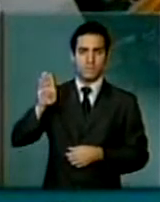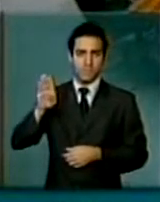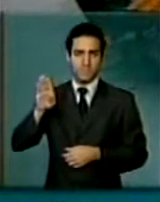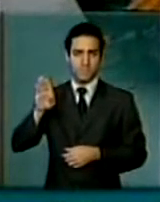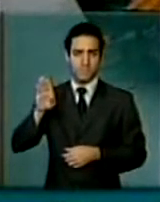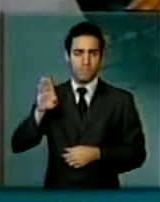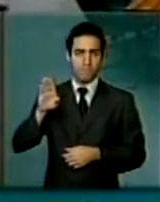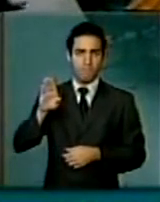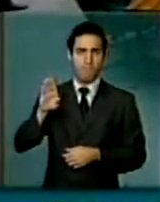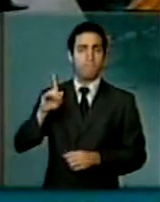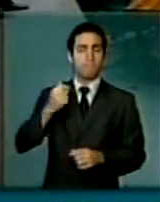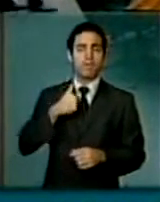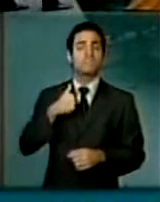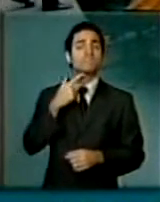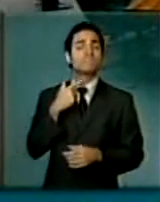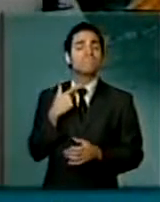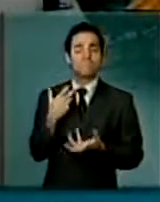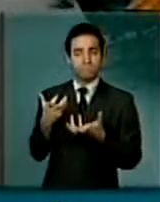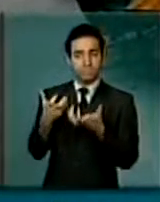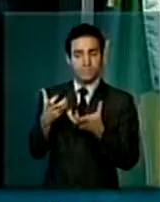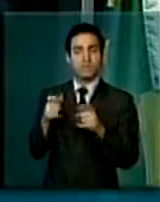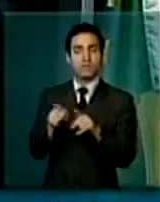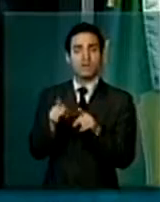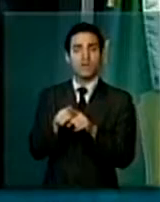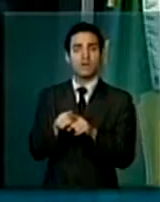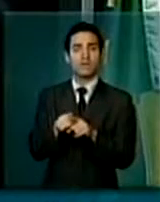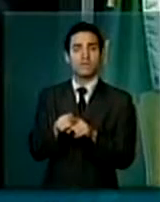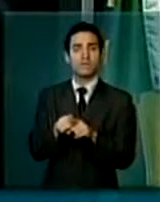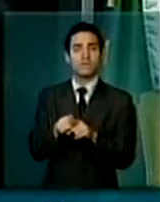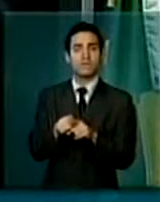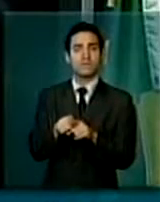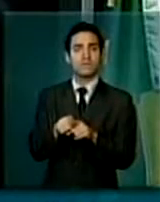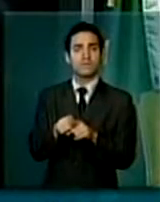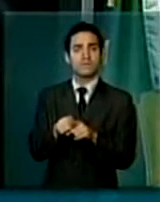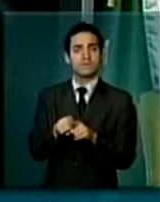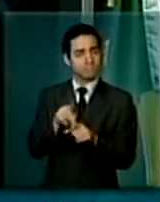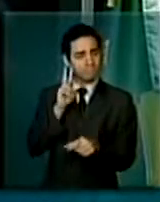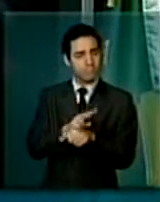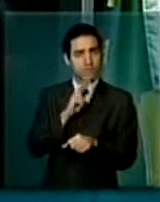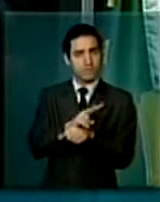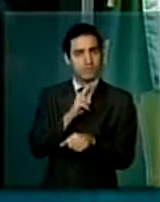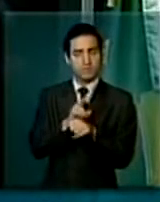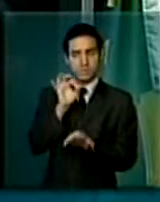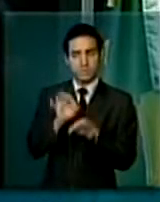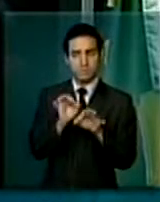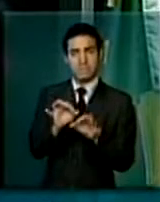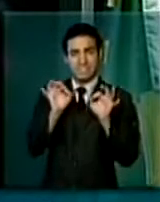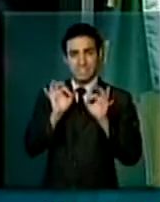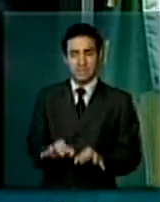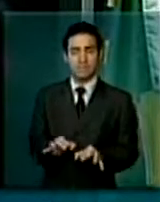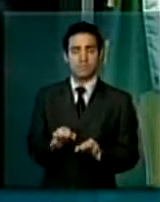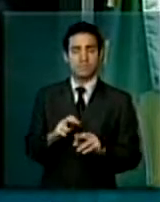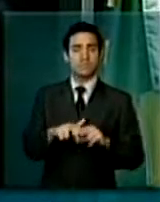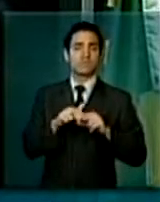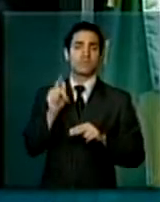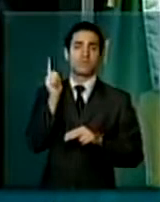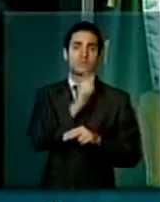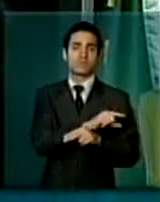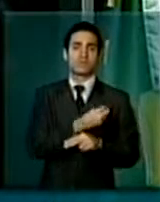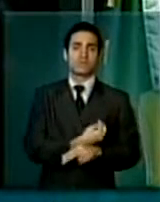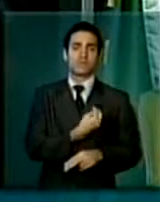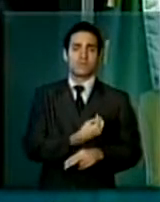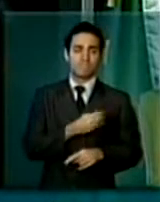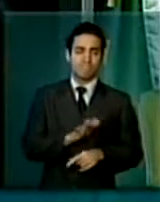a postos e disposto a assegurar um instituto jurídico de extraordinária significação, capaz de vitalizar